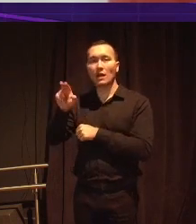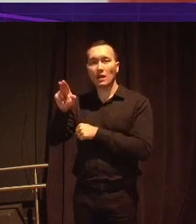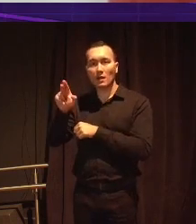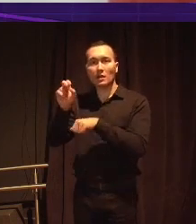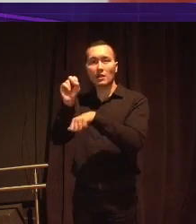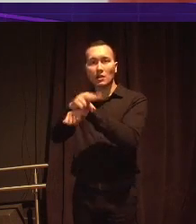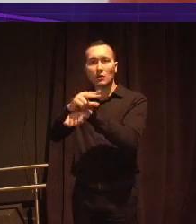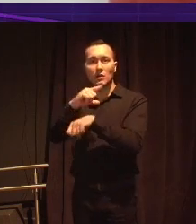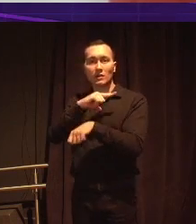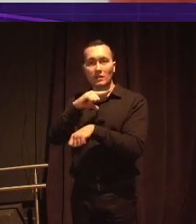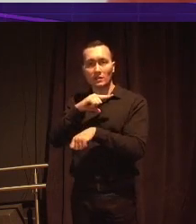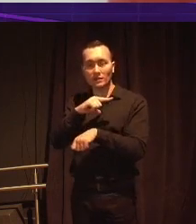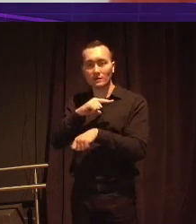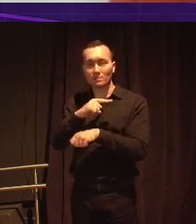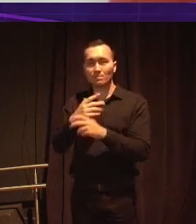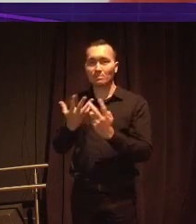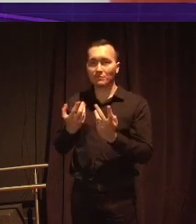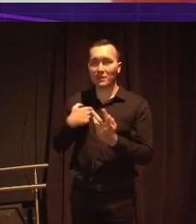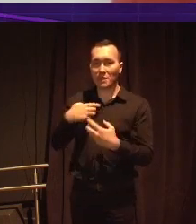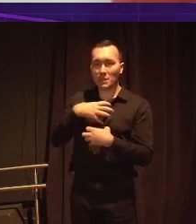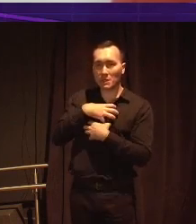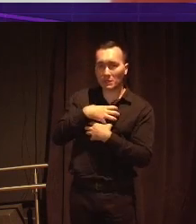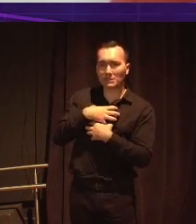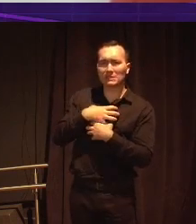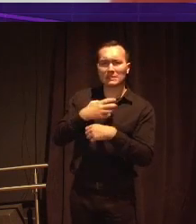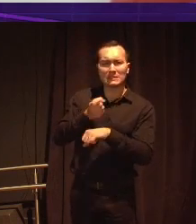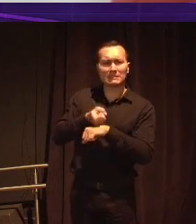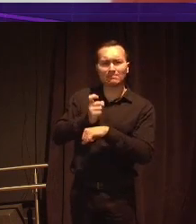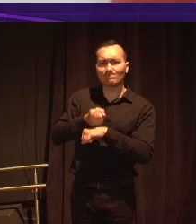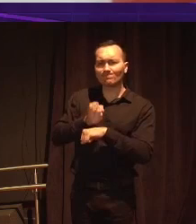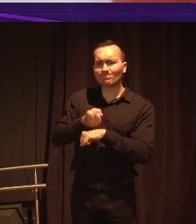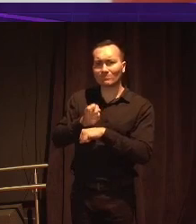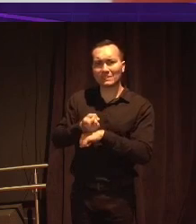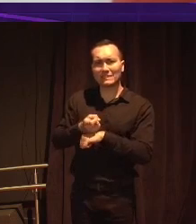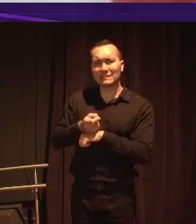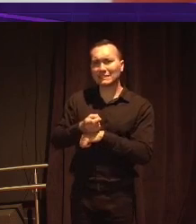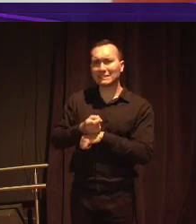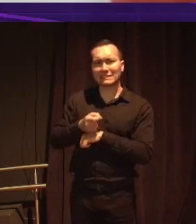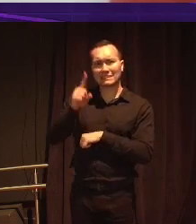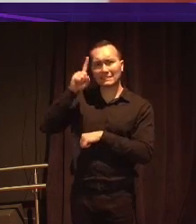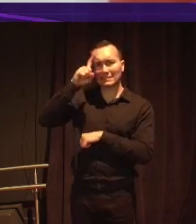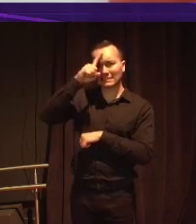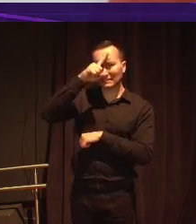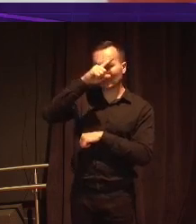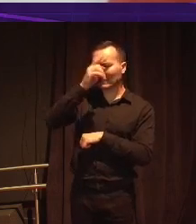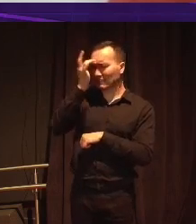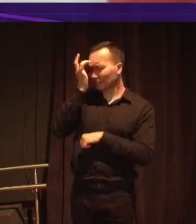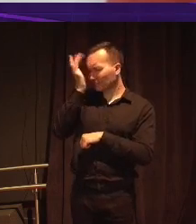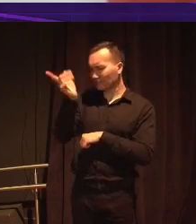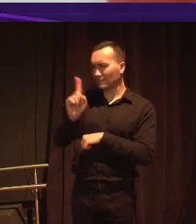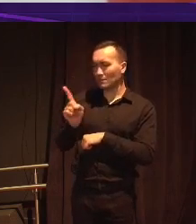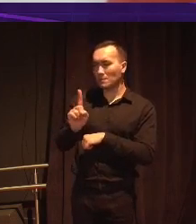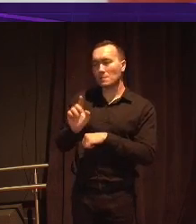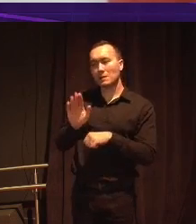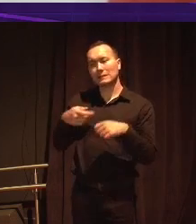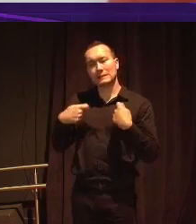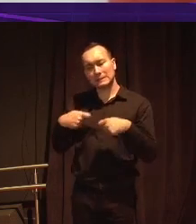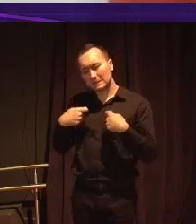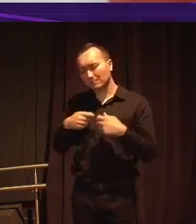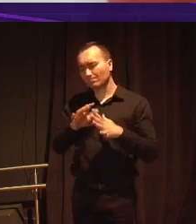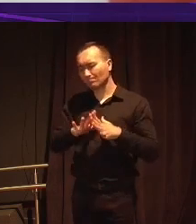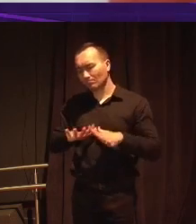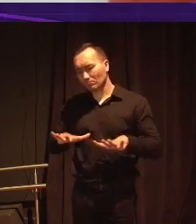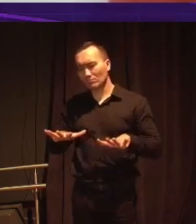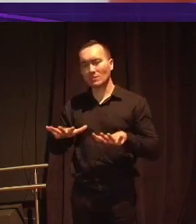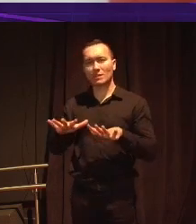da dureza, né? Sempre com ternura, mas a dureza, a resiliência, né? E entender que tem fatos que